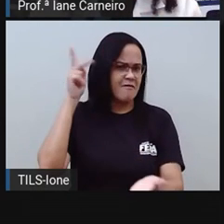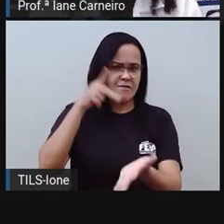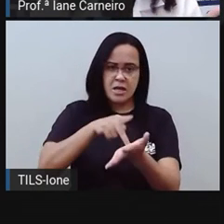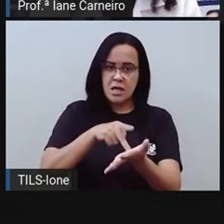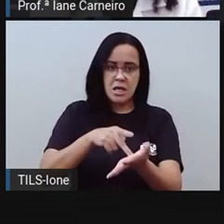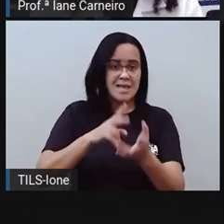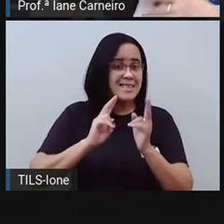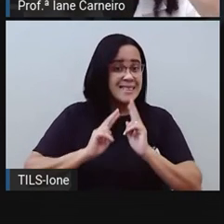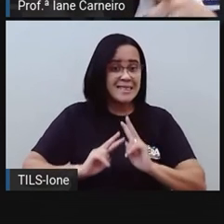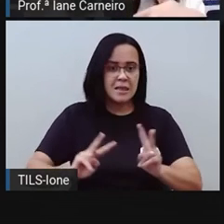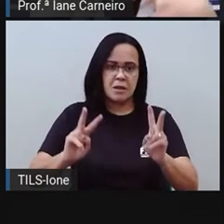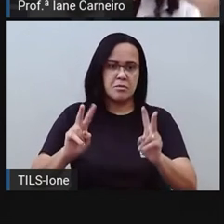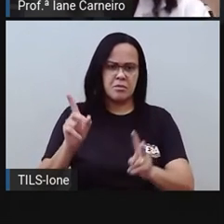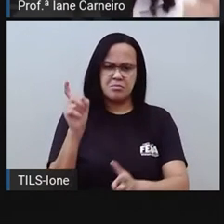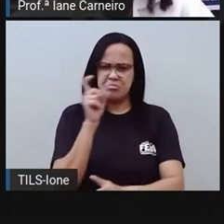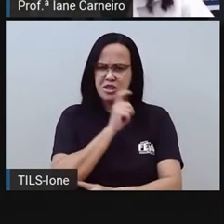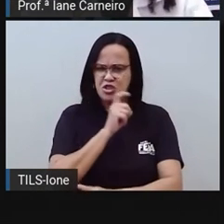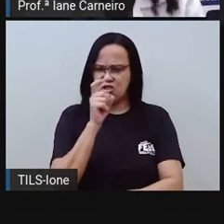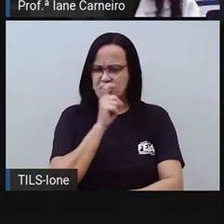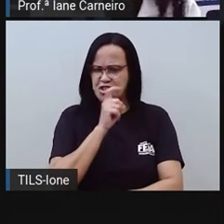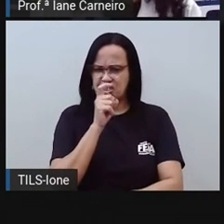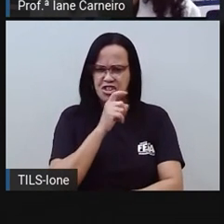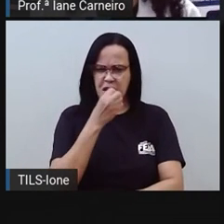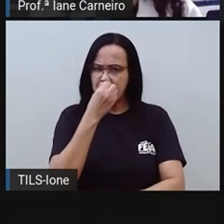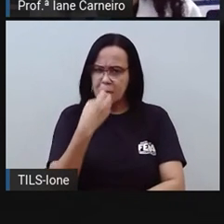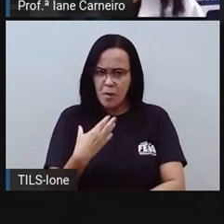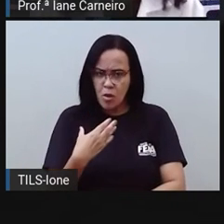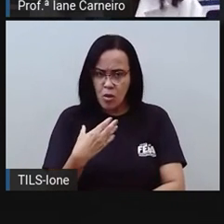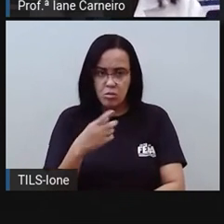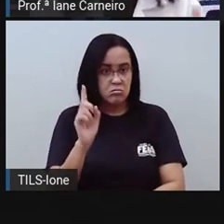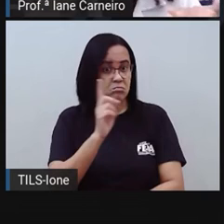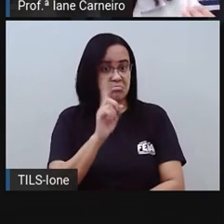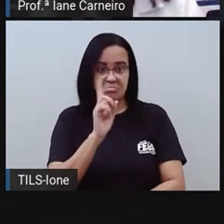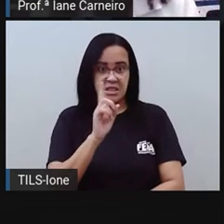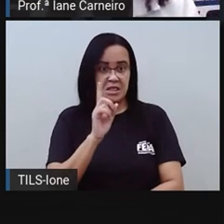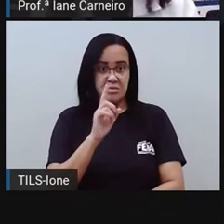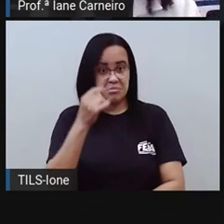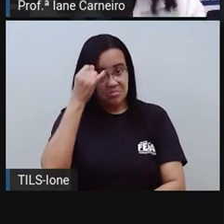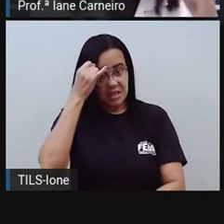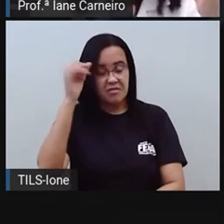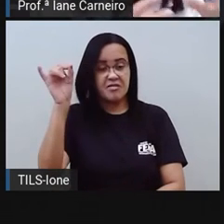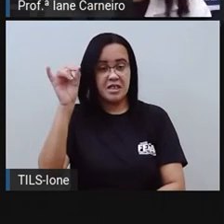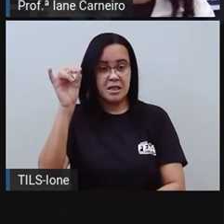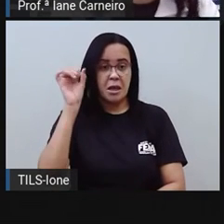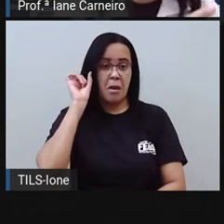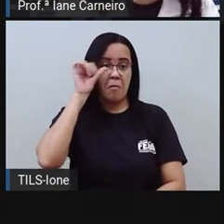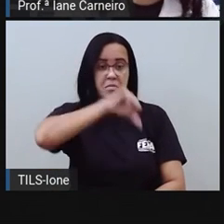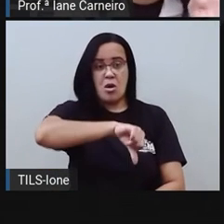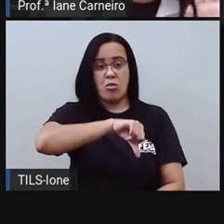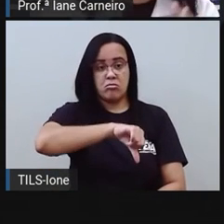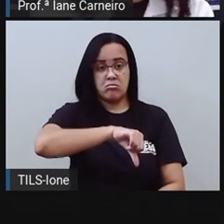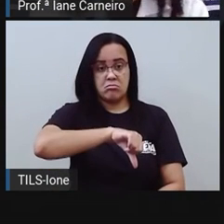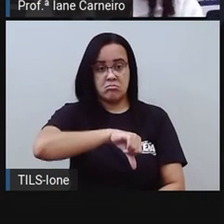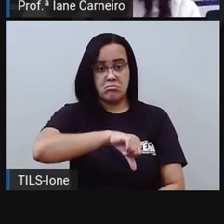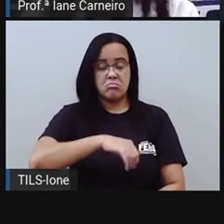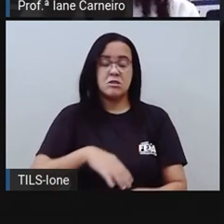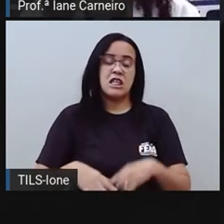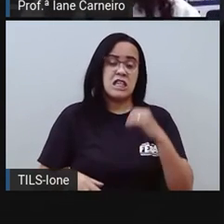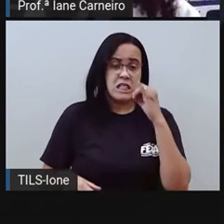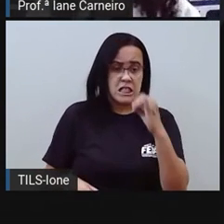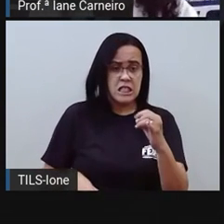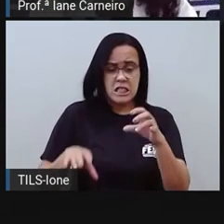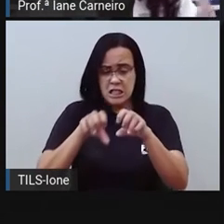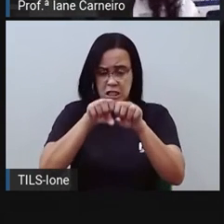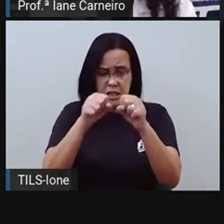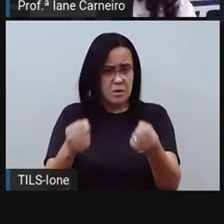resolve nada. Né? Só piora, só aumenta o problema. Né? Então, vou falar a verdade. Se quebrou o vaso lá de vidro da